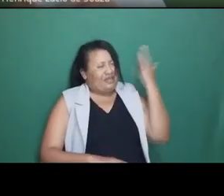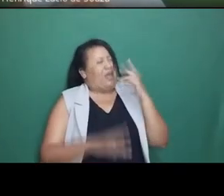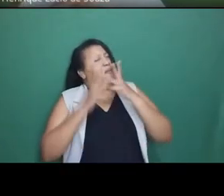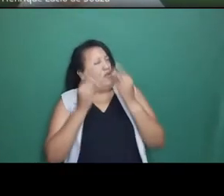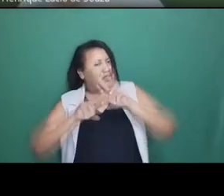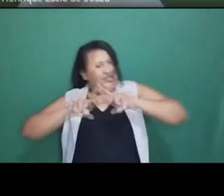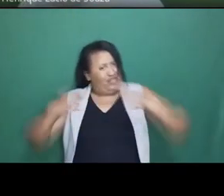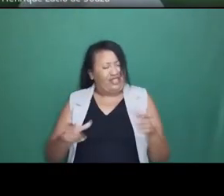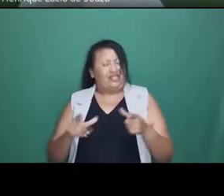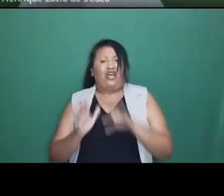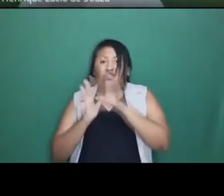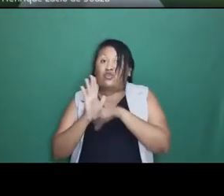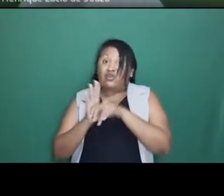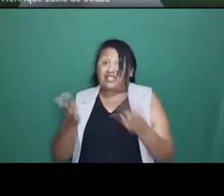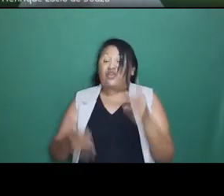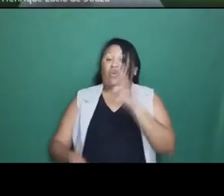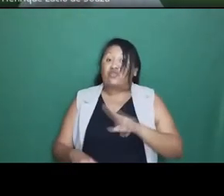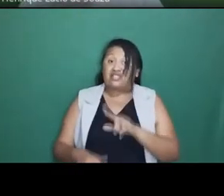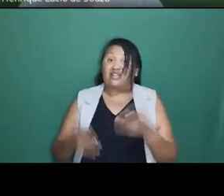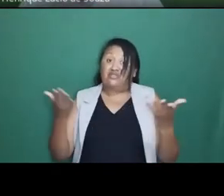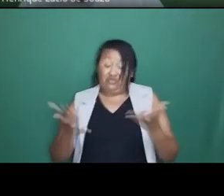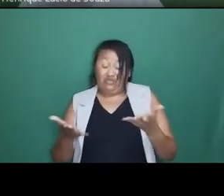muito diferente do conceito utilizado